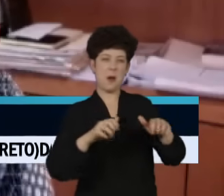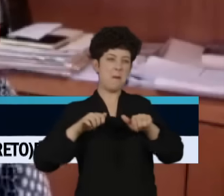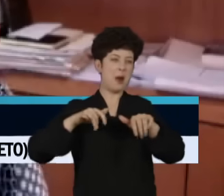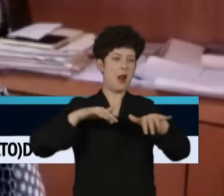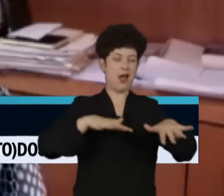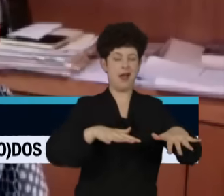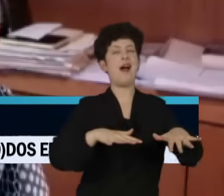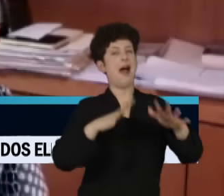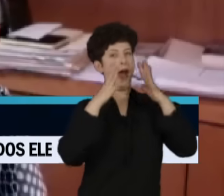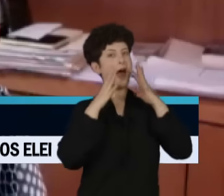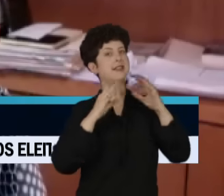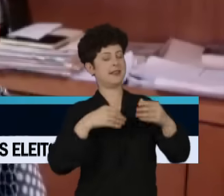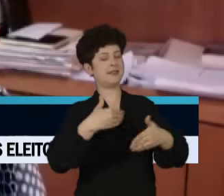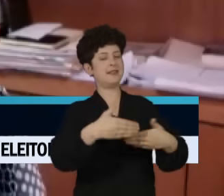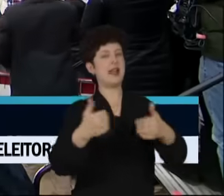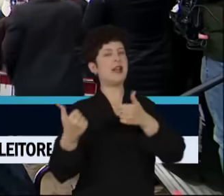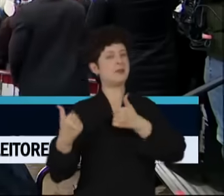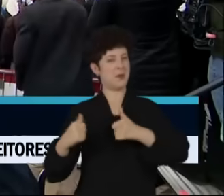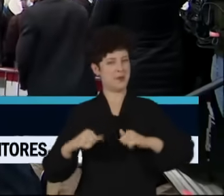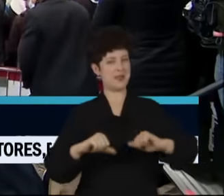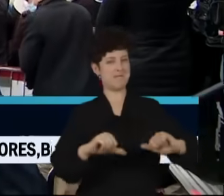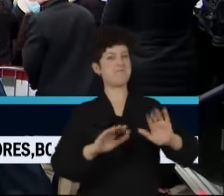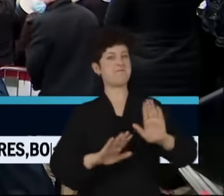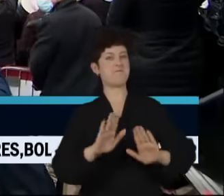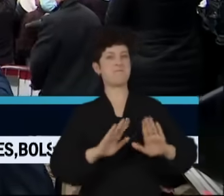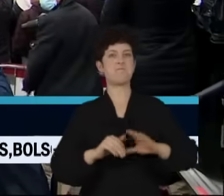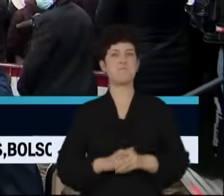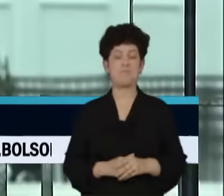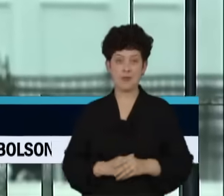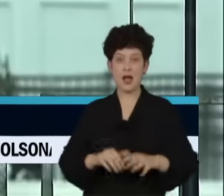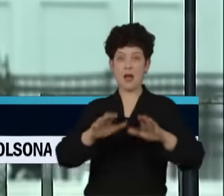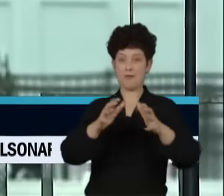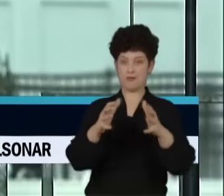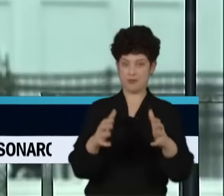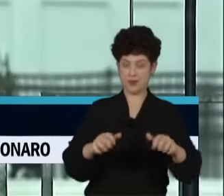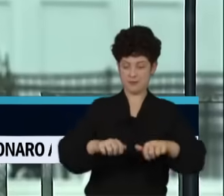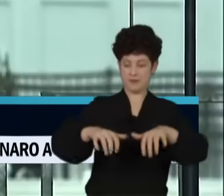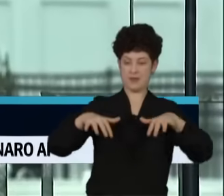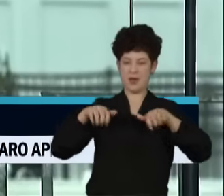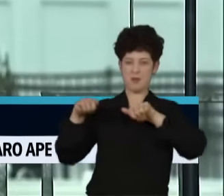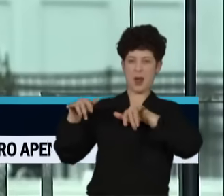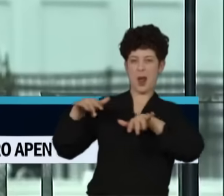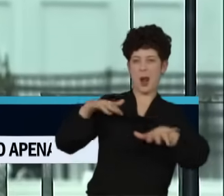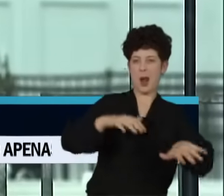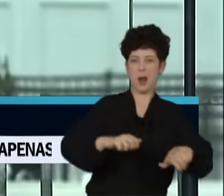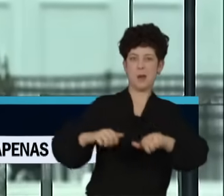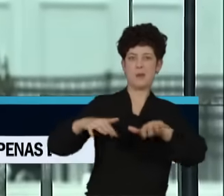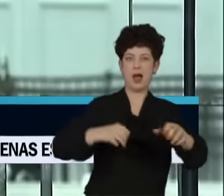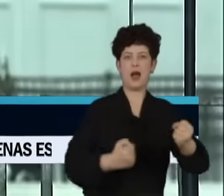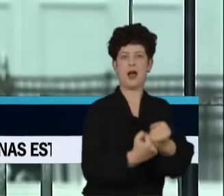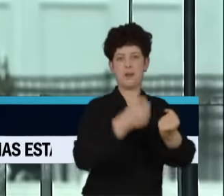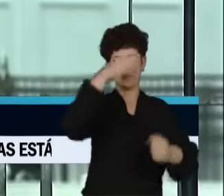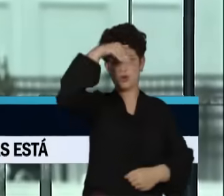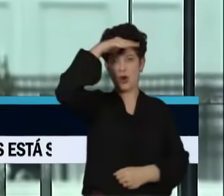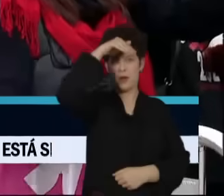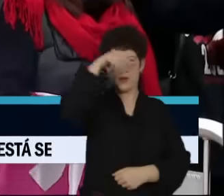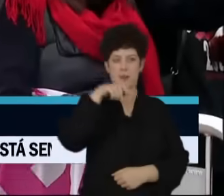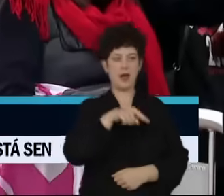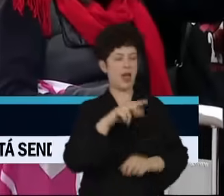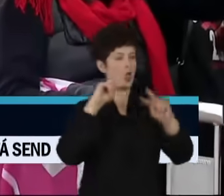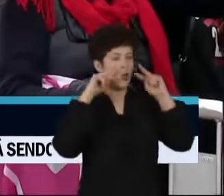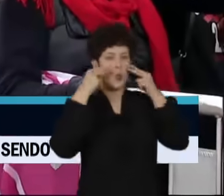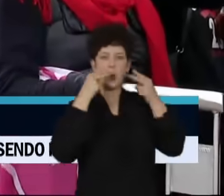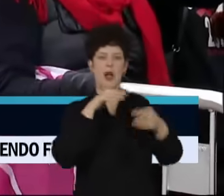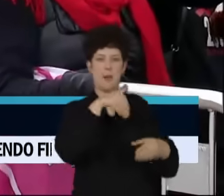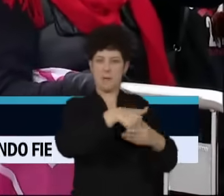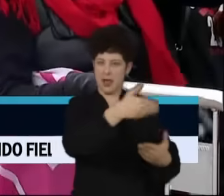atento porque as coisas estão piorando. A invasão ao Capitólio americano foi protagonizada por apoiadores de Donald Trump, que não reconheceu a